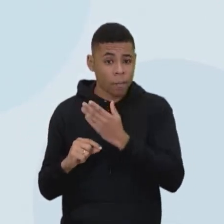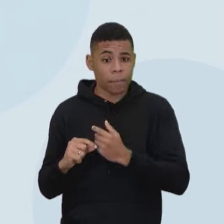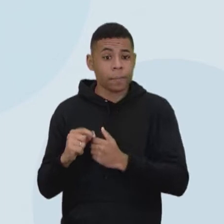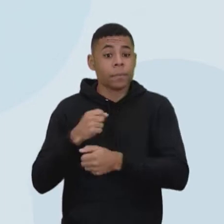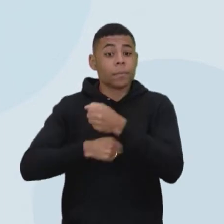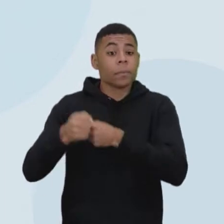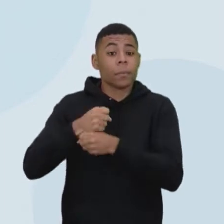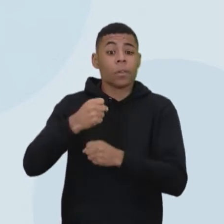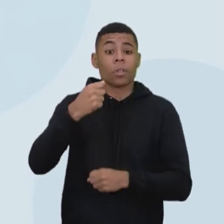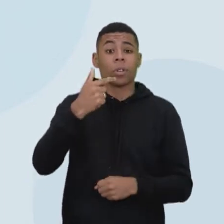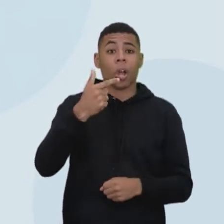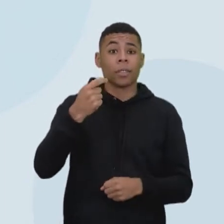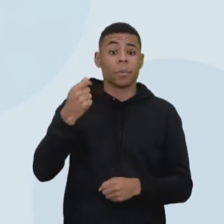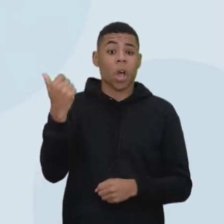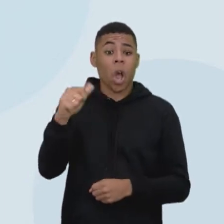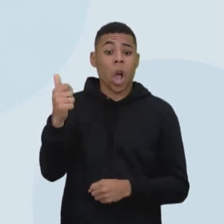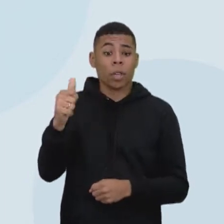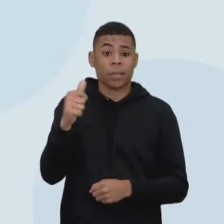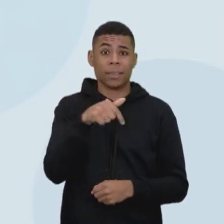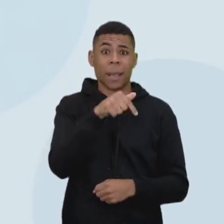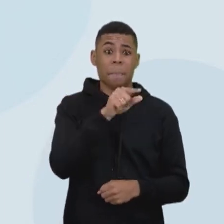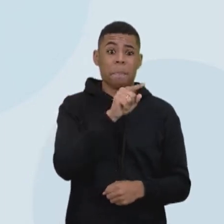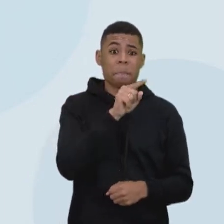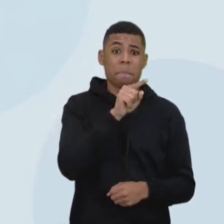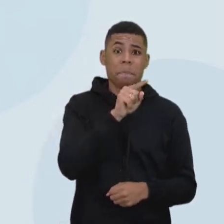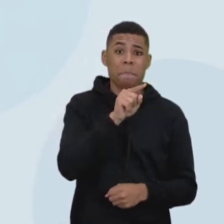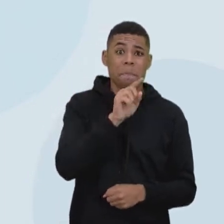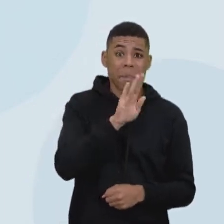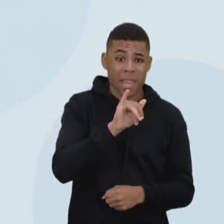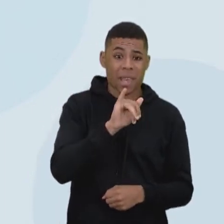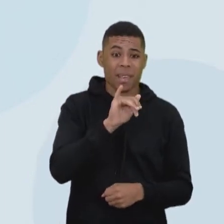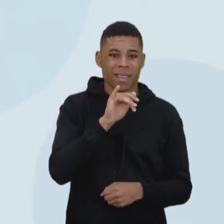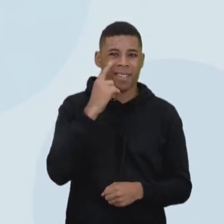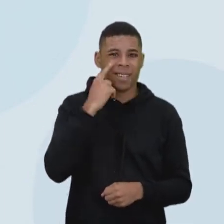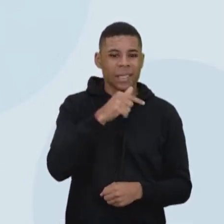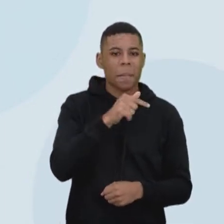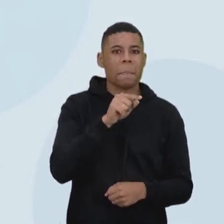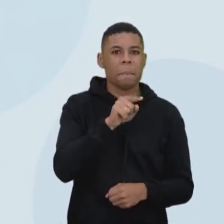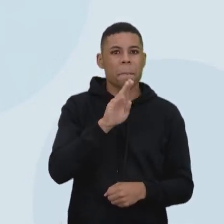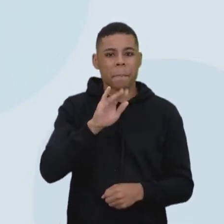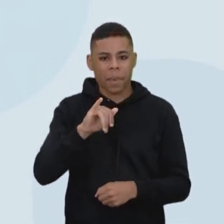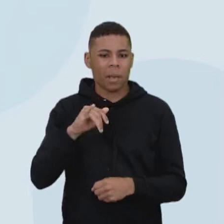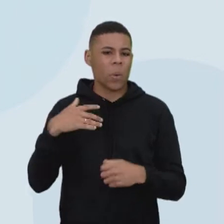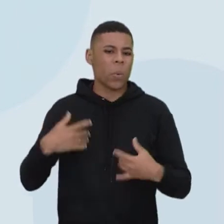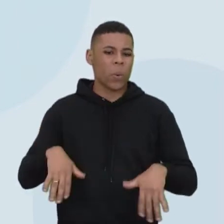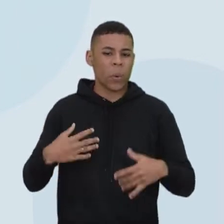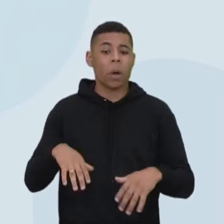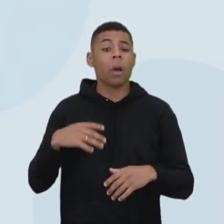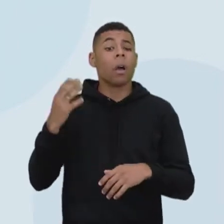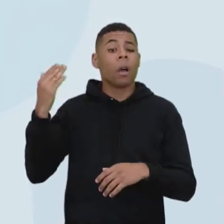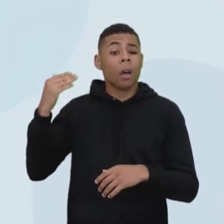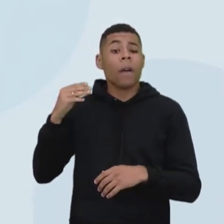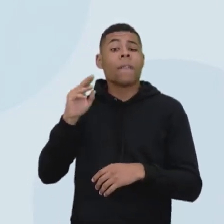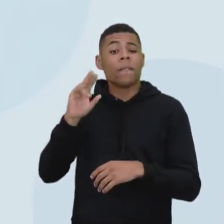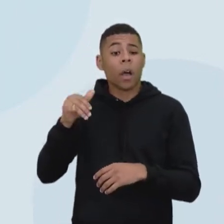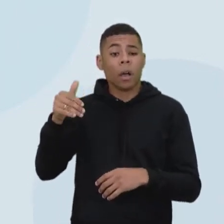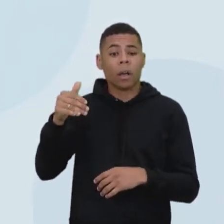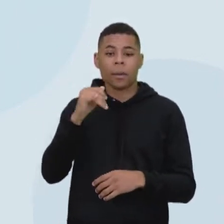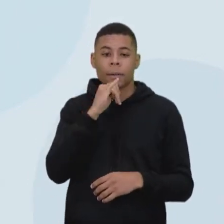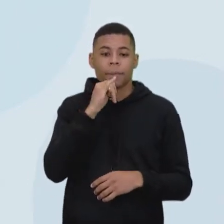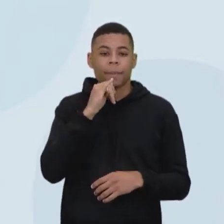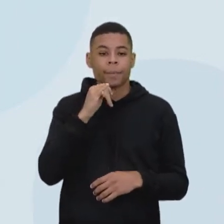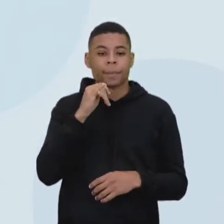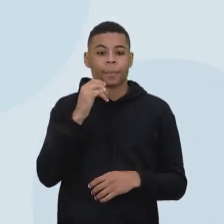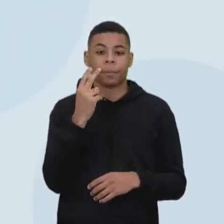né, e aí chegando lá 2070 numa, né, diferença de 26 anos né? Ou seja, de 10 para